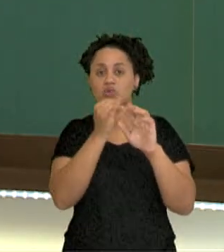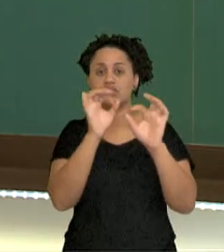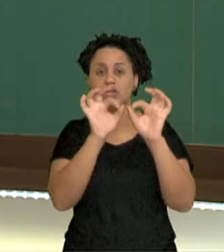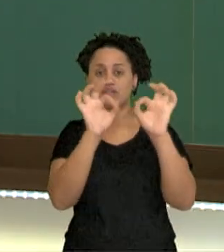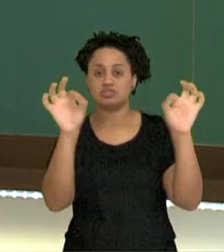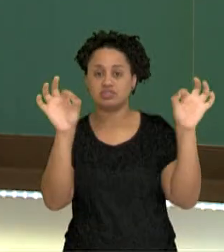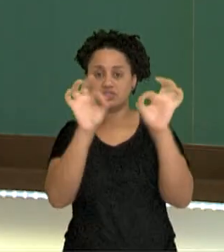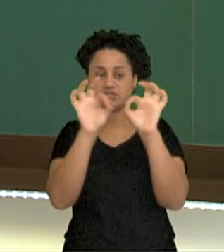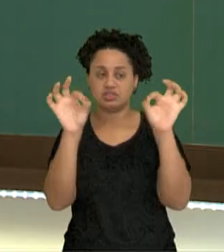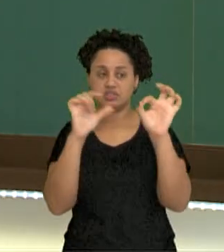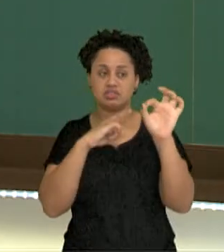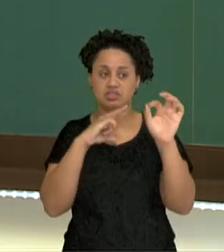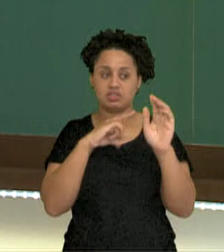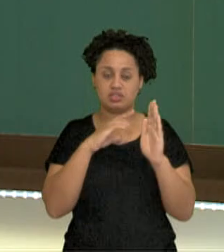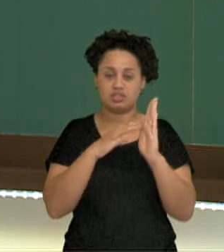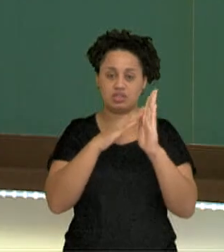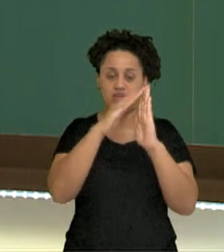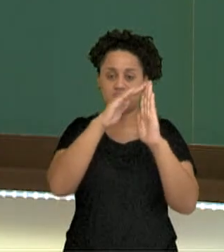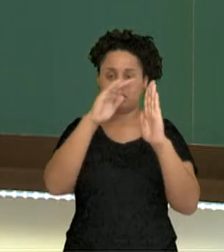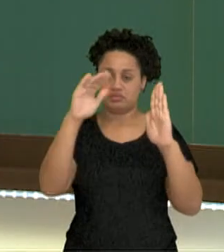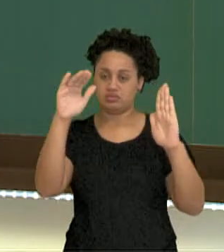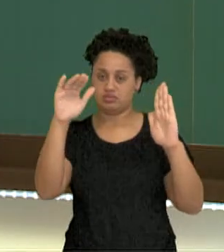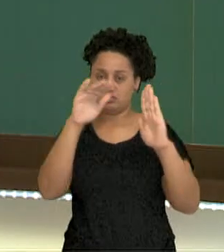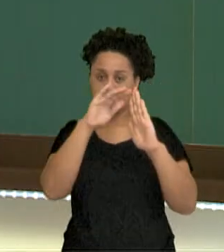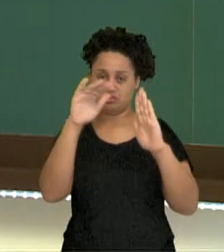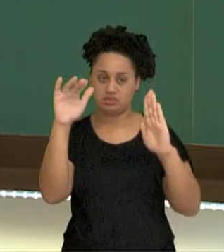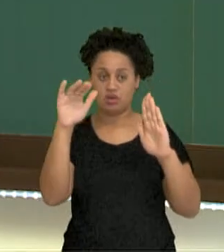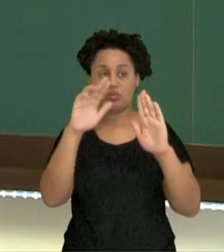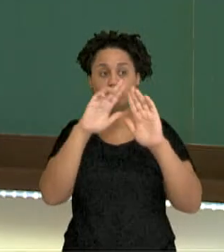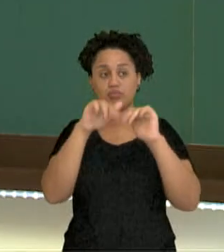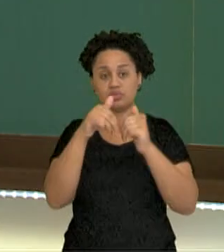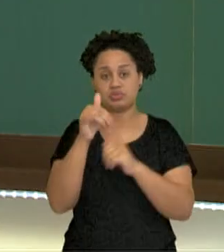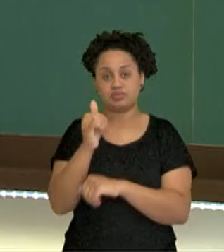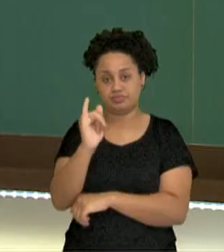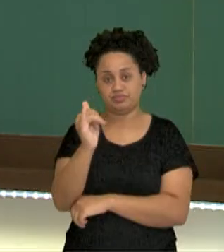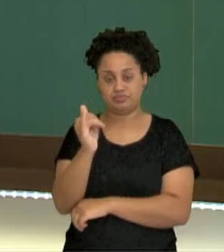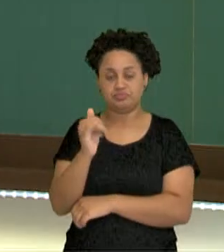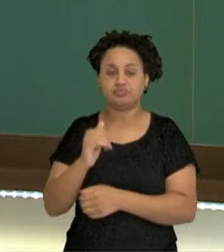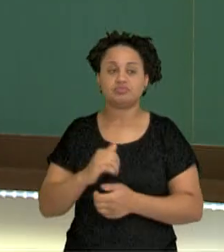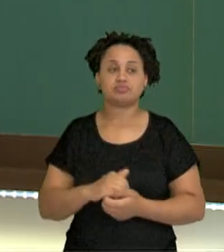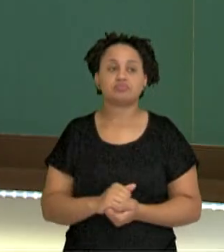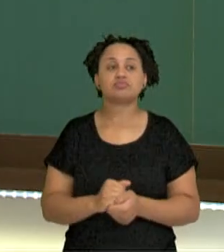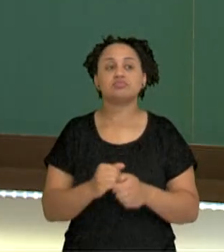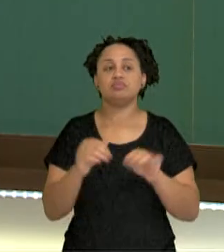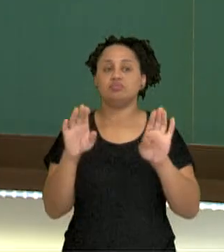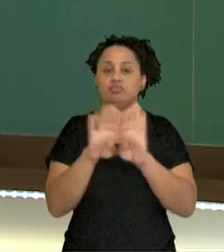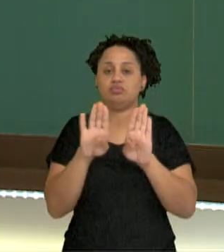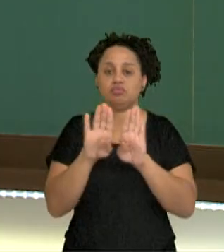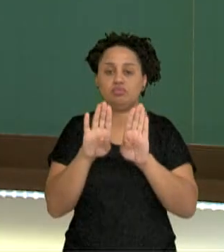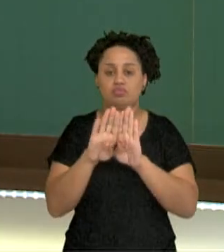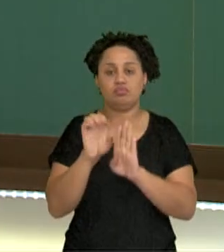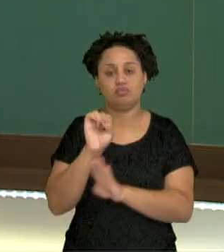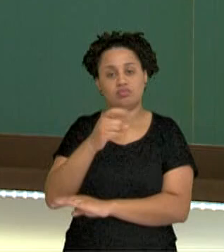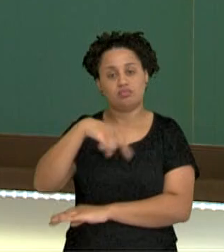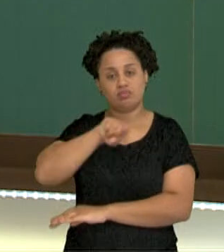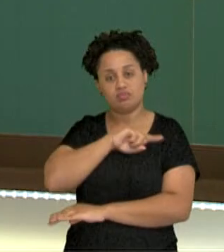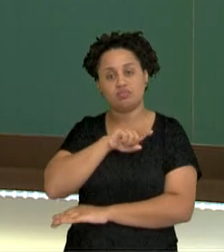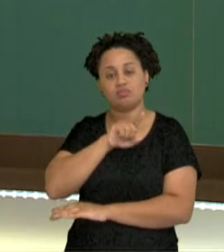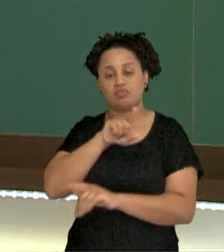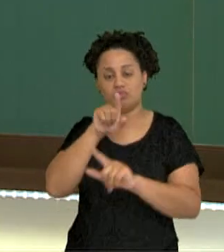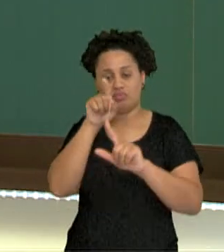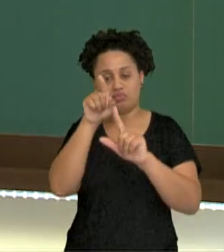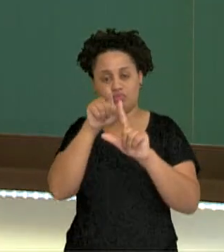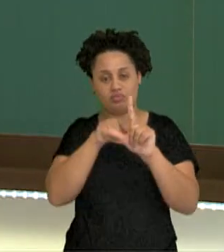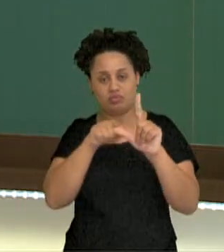distância aqui, tá? É a mesma distância, por isso que a gente chamou de y. Da mesma forma, se a gente aplicar nesse triângulo